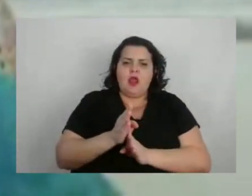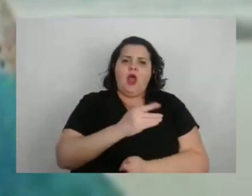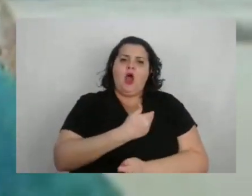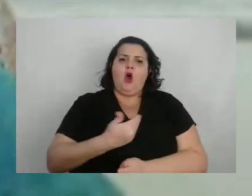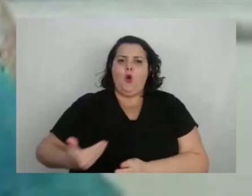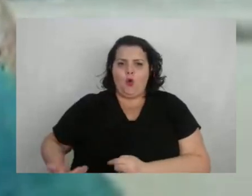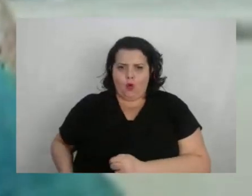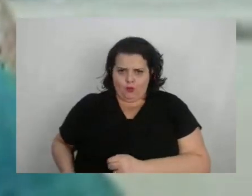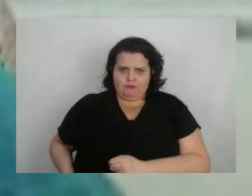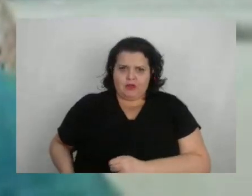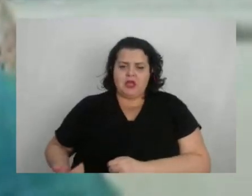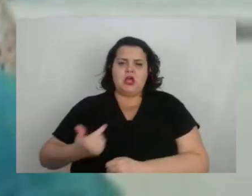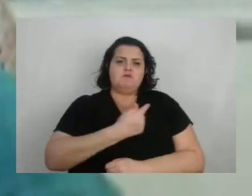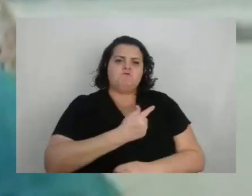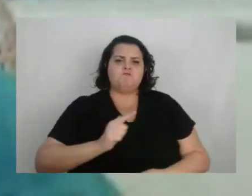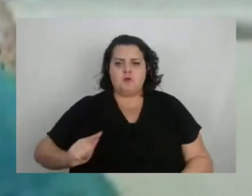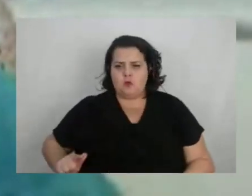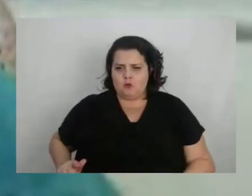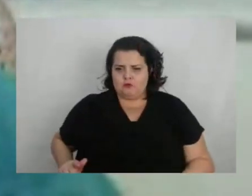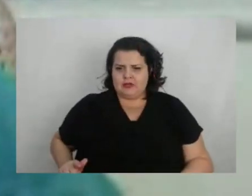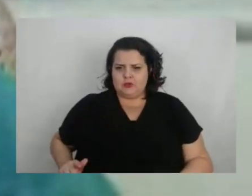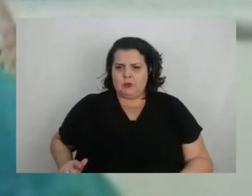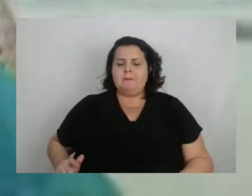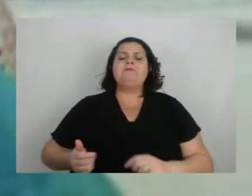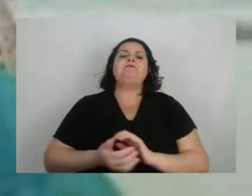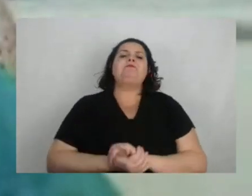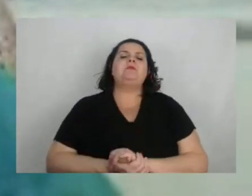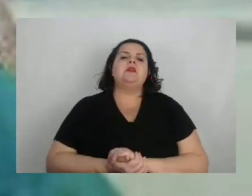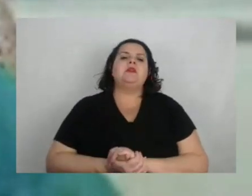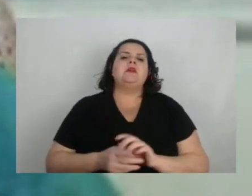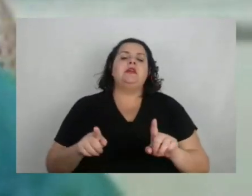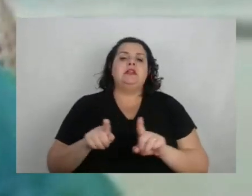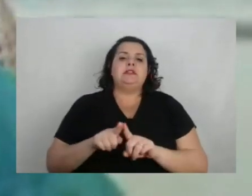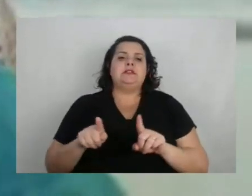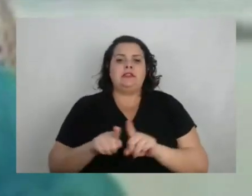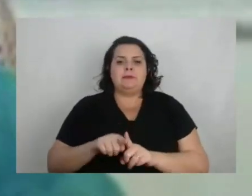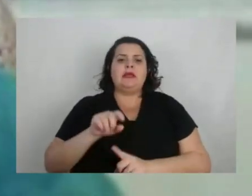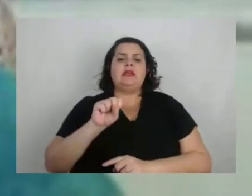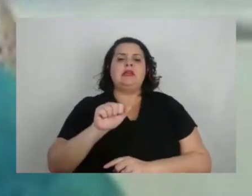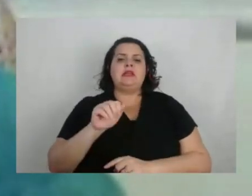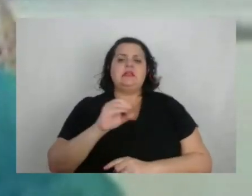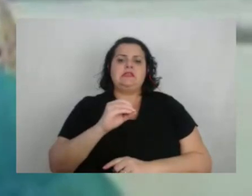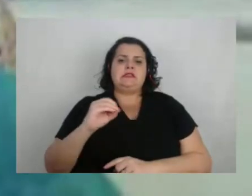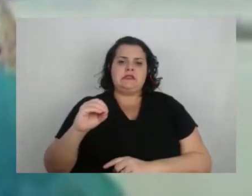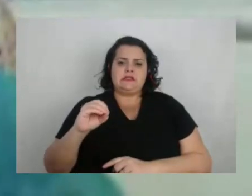governadores. Nós temos, em São Caetano do Sul, com participação inclusive de docentes da